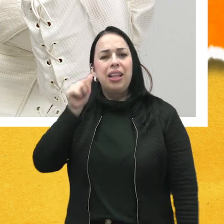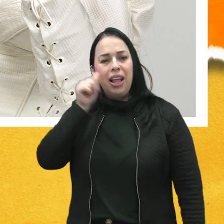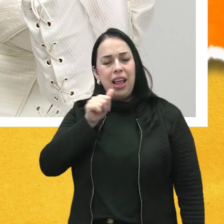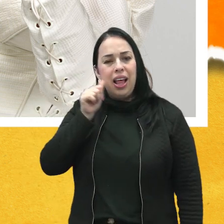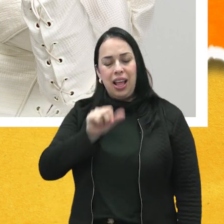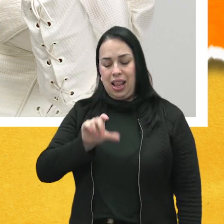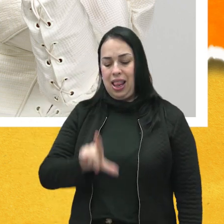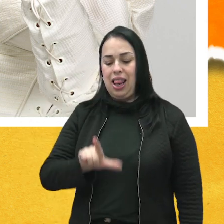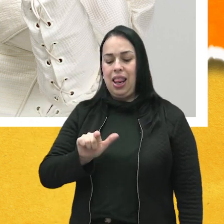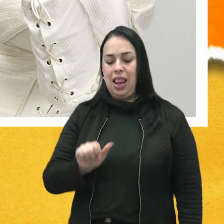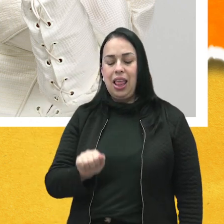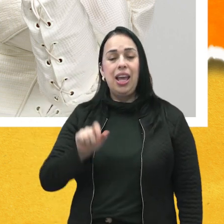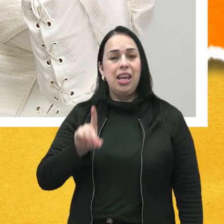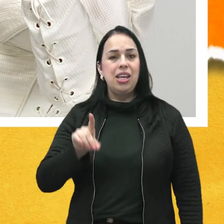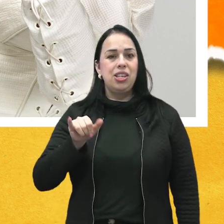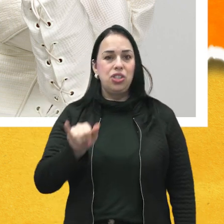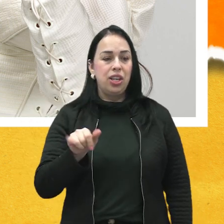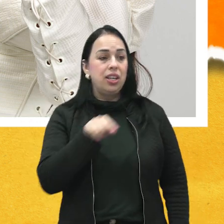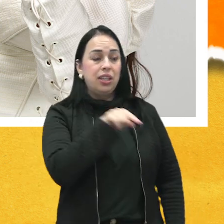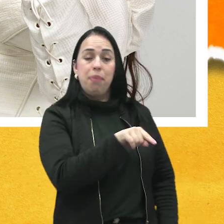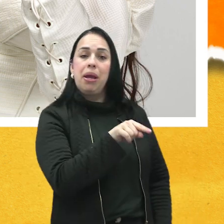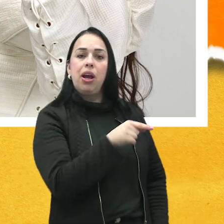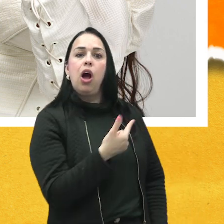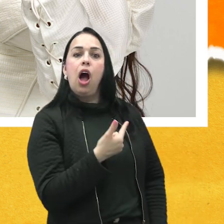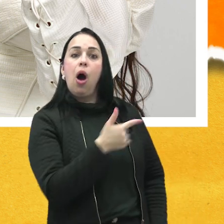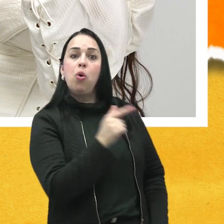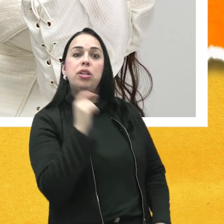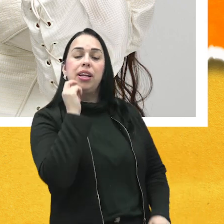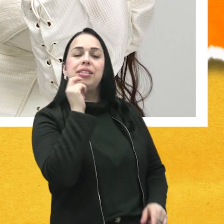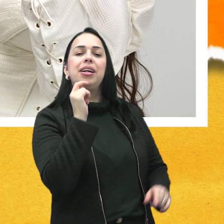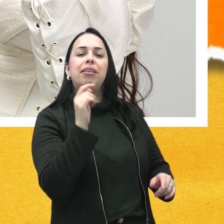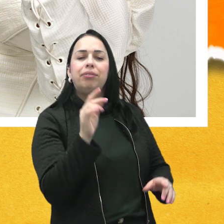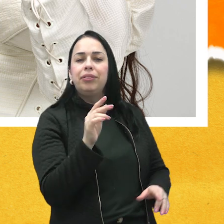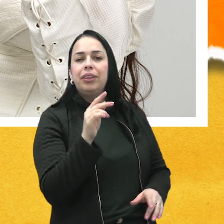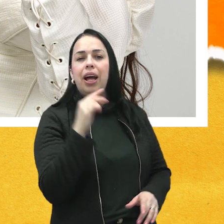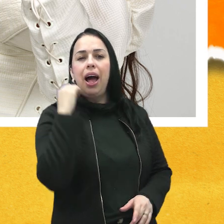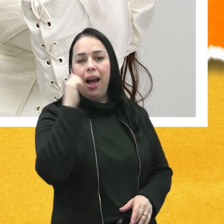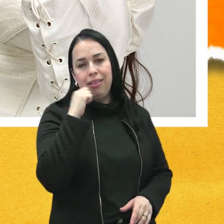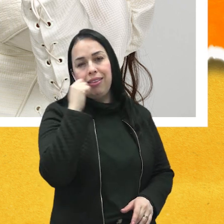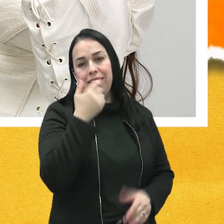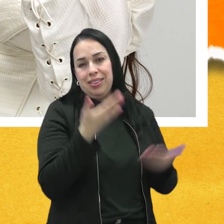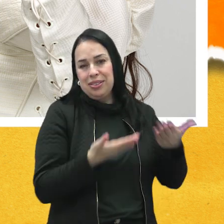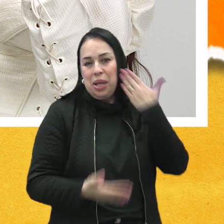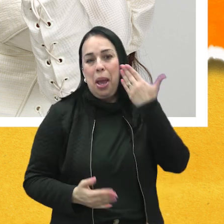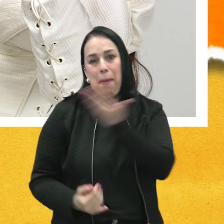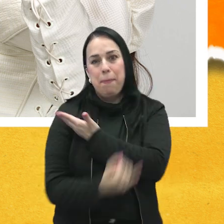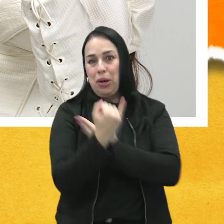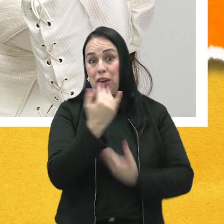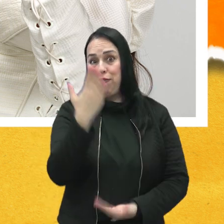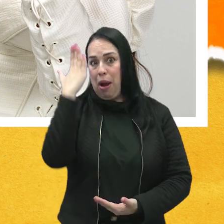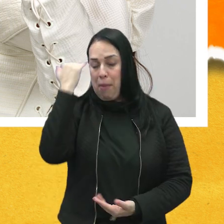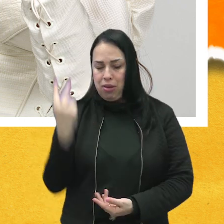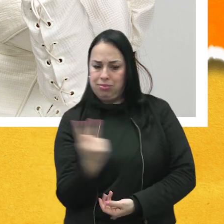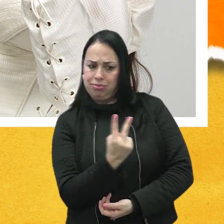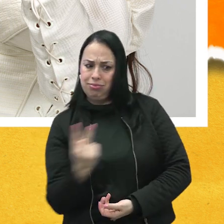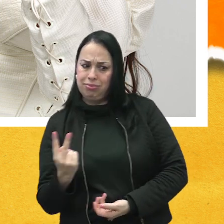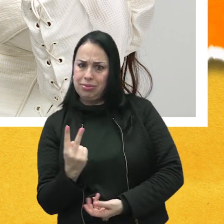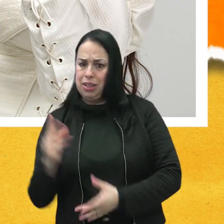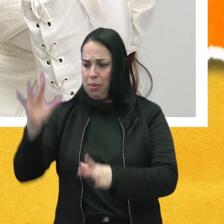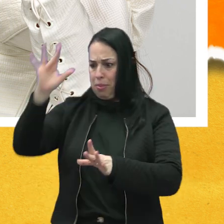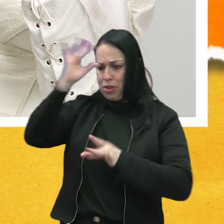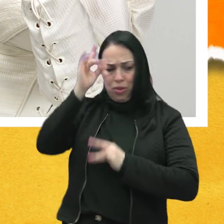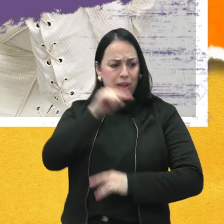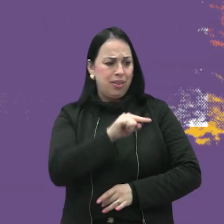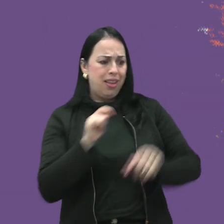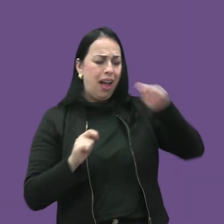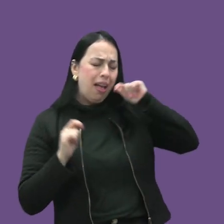dramaturgia mundial, Lady Macbeth, e do outro lado uma das mais importantes atrizes populares, Suzana Vieira. O que as duas têm em comum